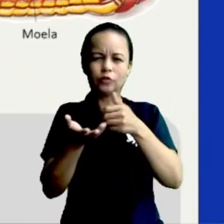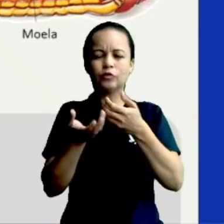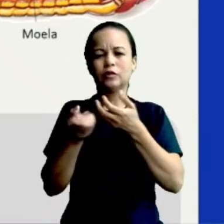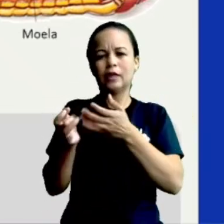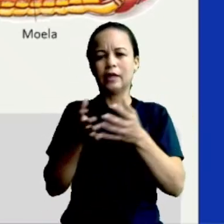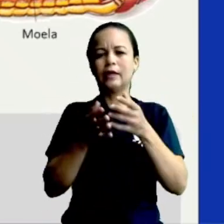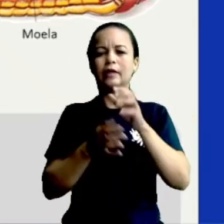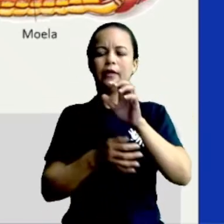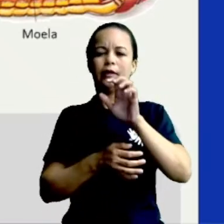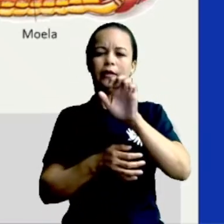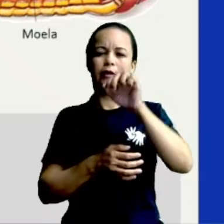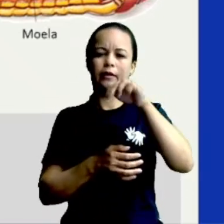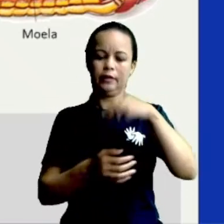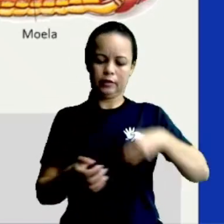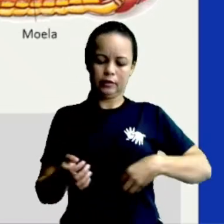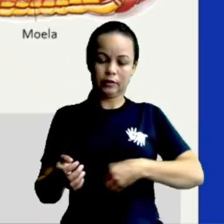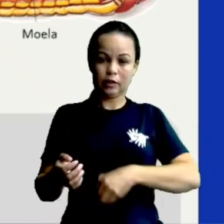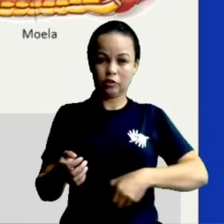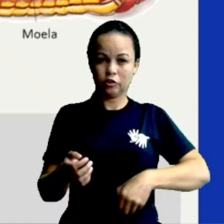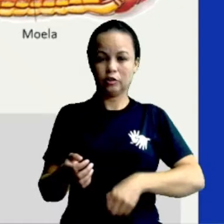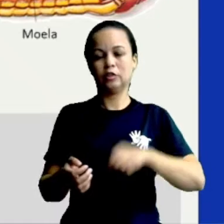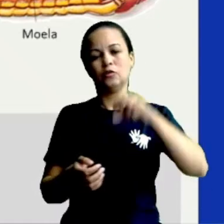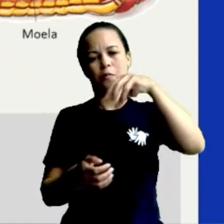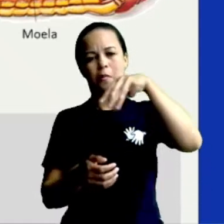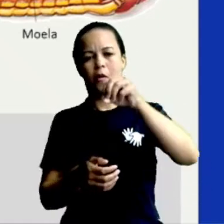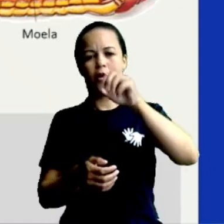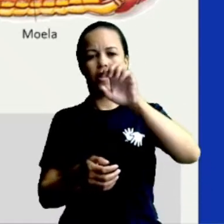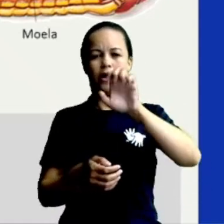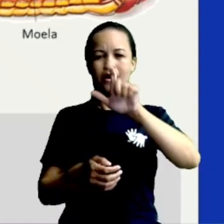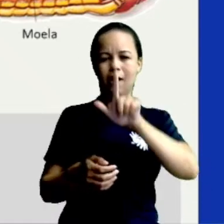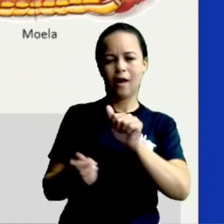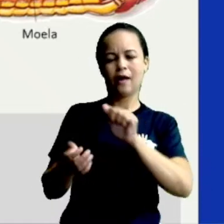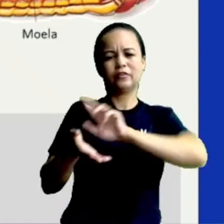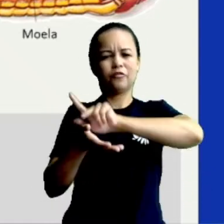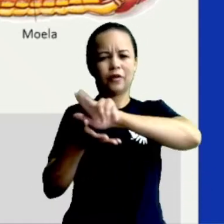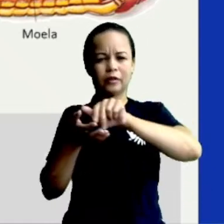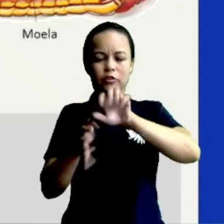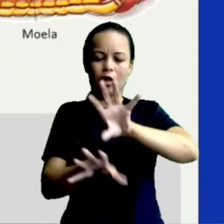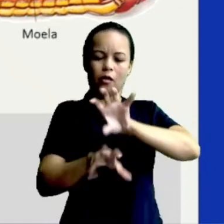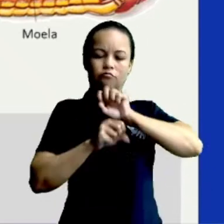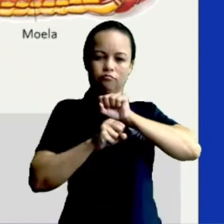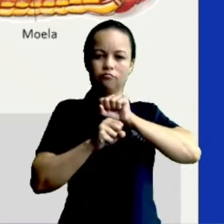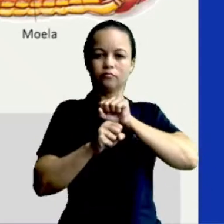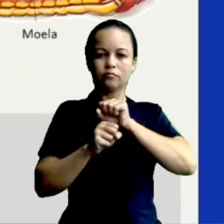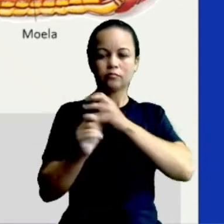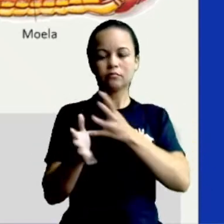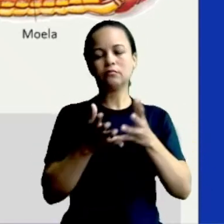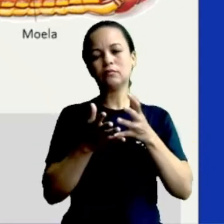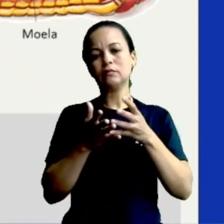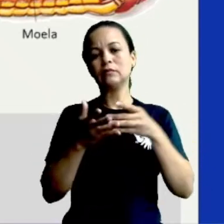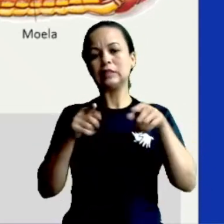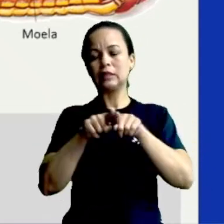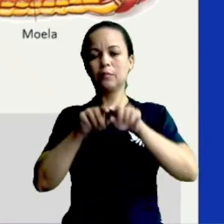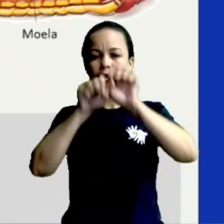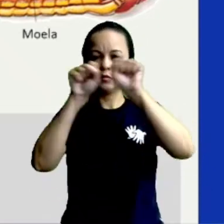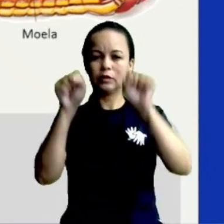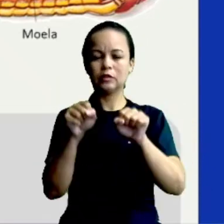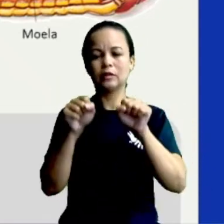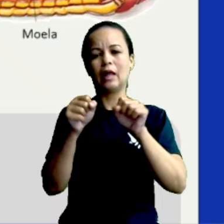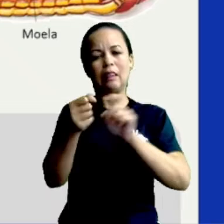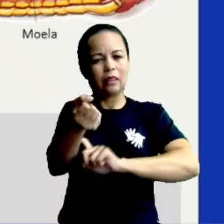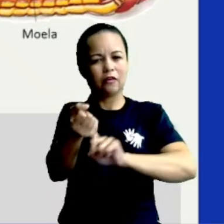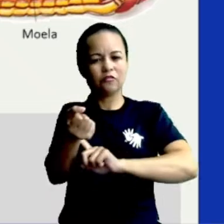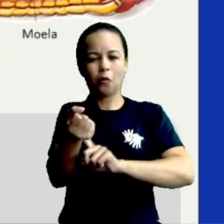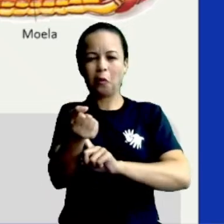intestino, para digerir a matéria orgânica que ele absorve. Assim como também um sistema nervoso